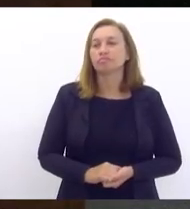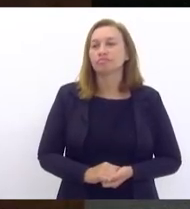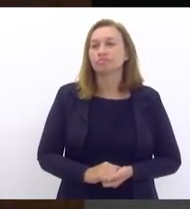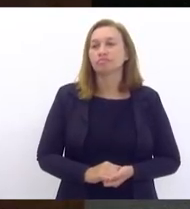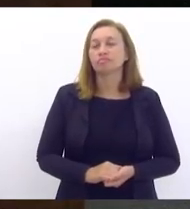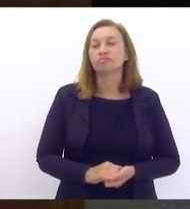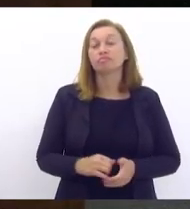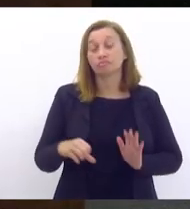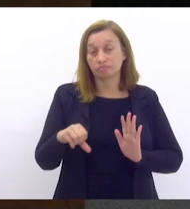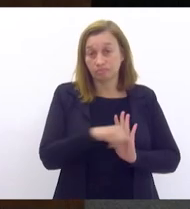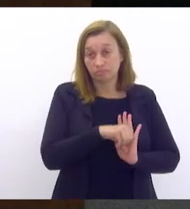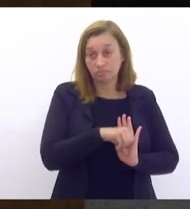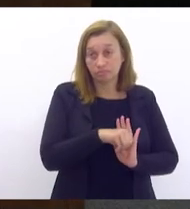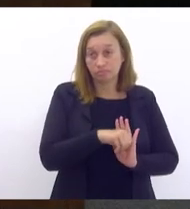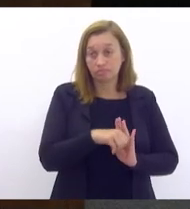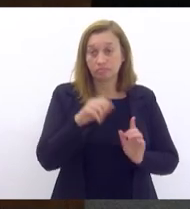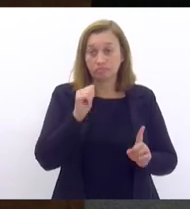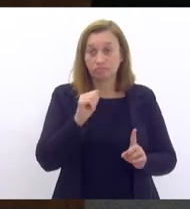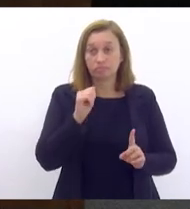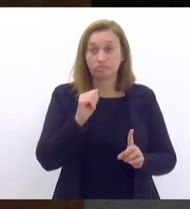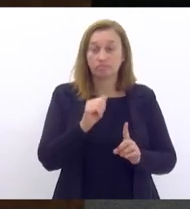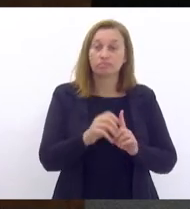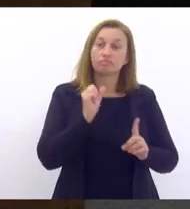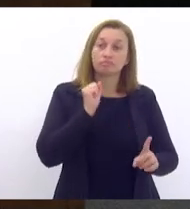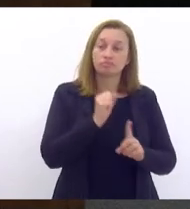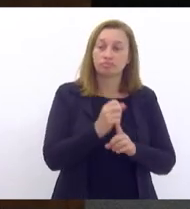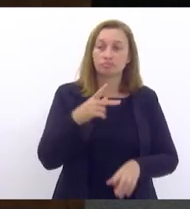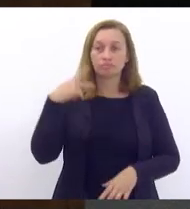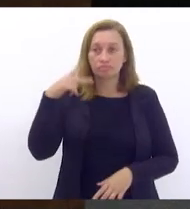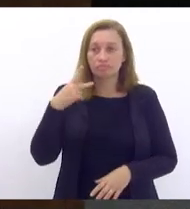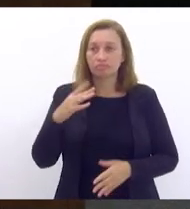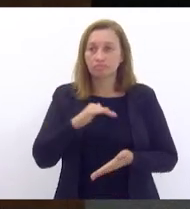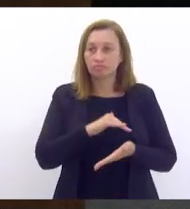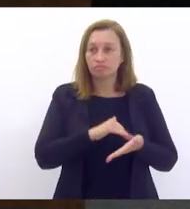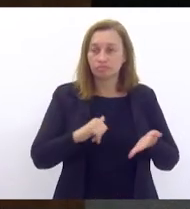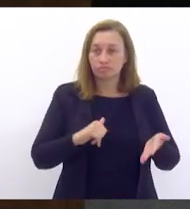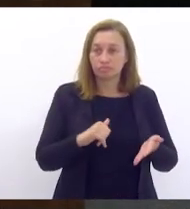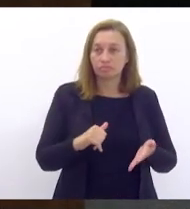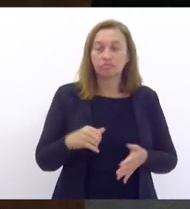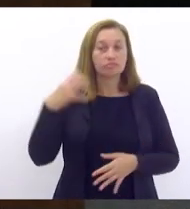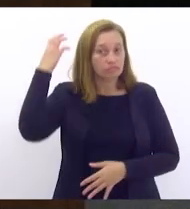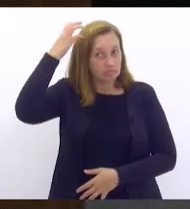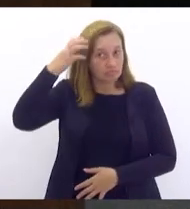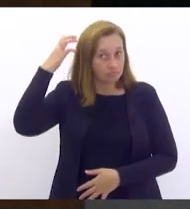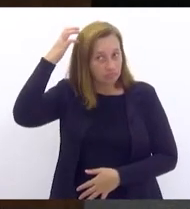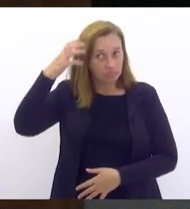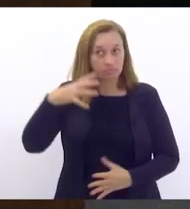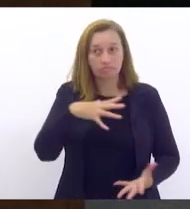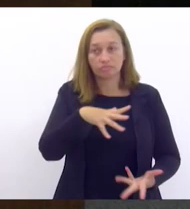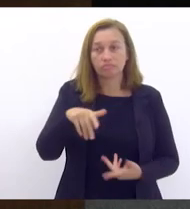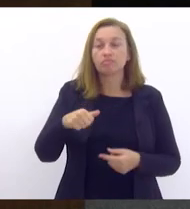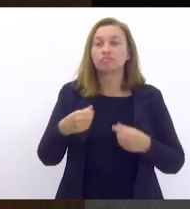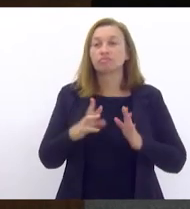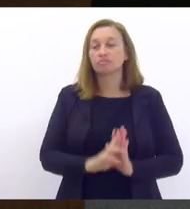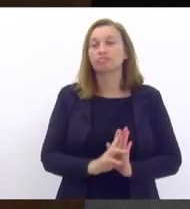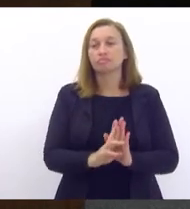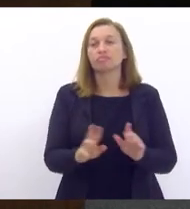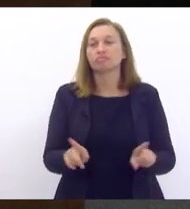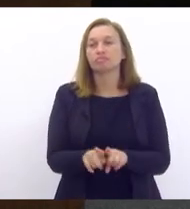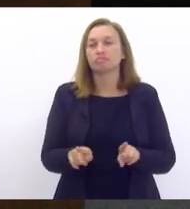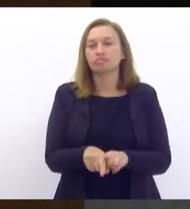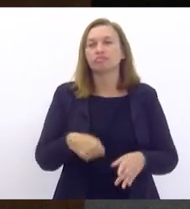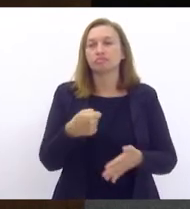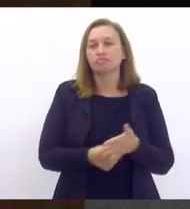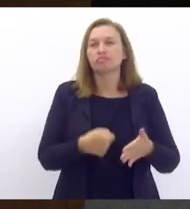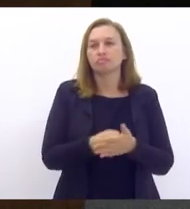o crime, o feminicídio político que tirou de todas nós Marielle Franco, represente também a luta de todas